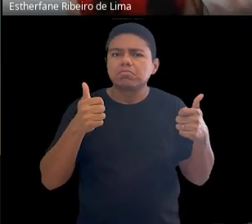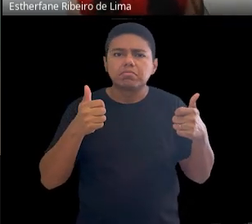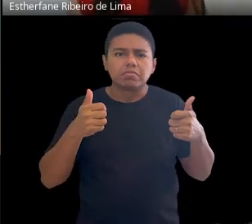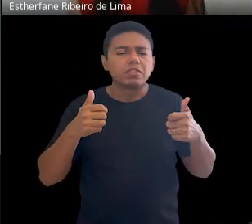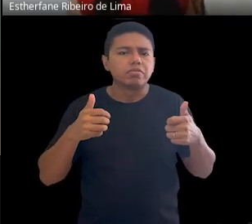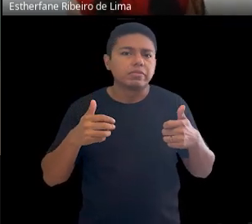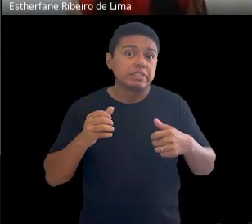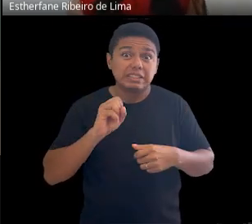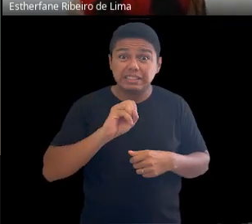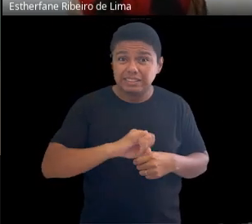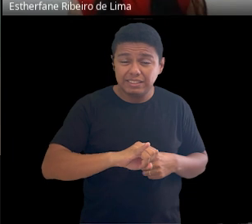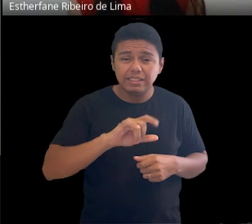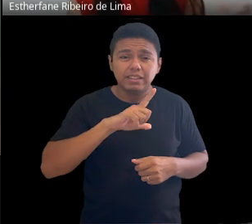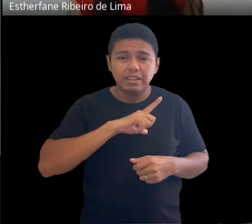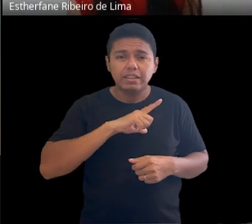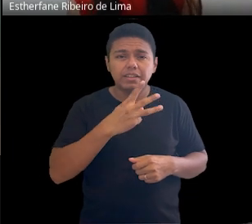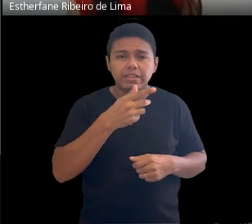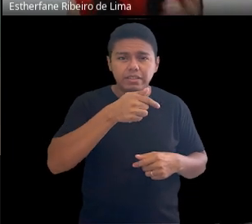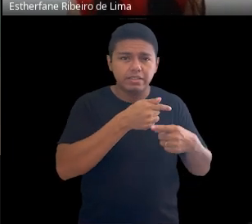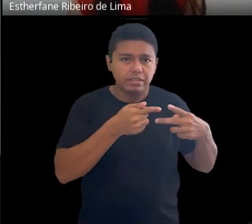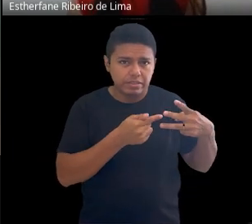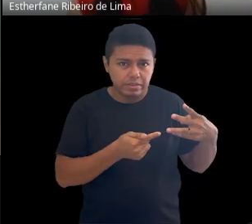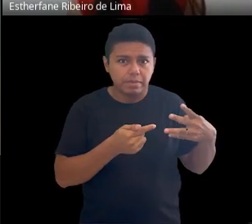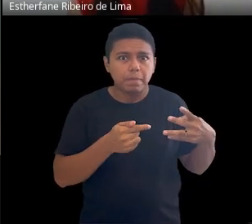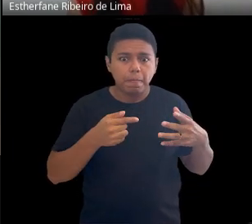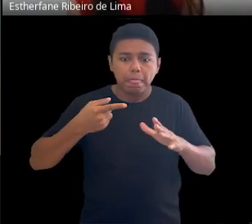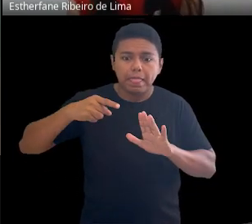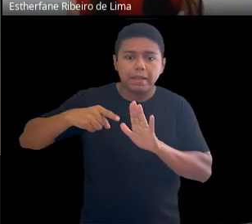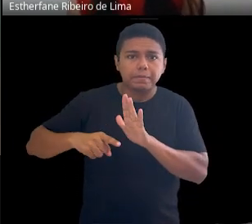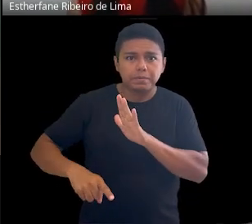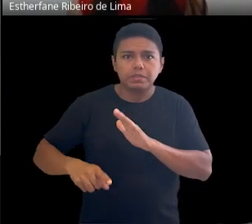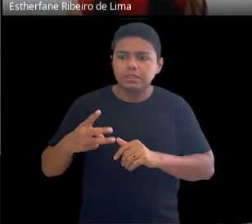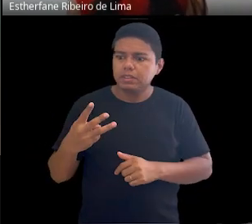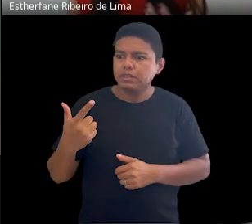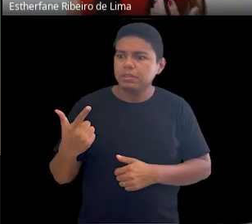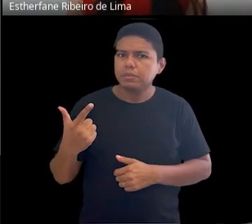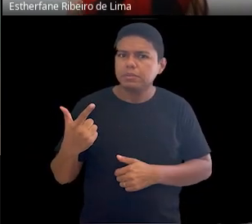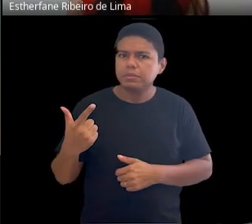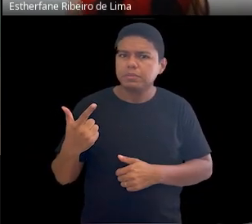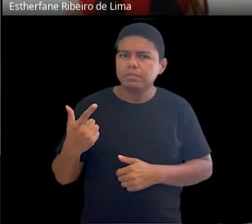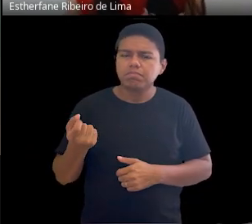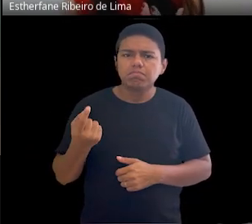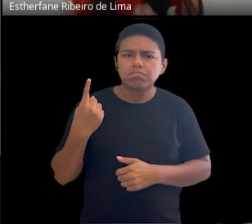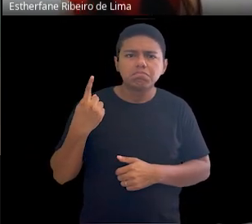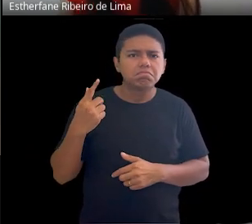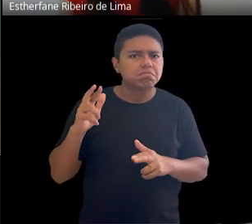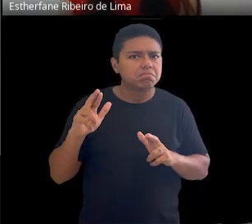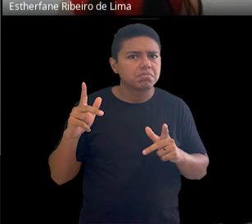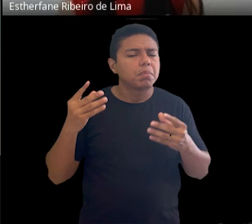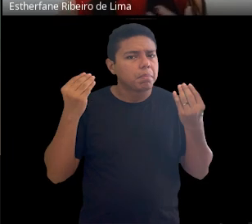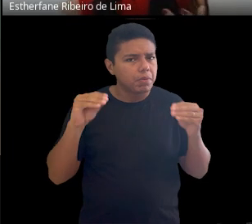Mas se tem 37 semanas, uma altura de fundo de útero de 32, tem alguma coisa, colocar na curva, porque pode